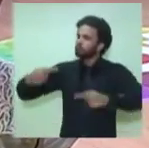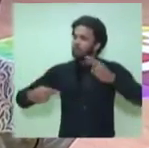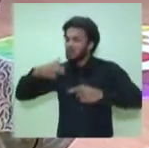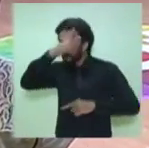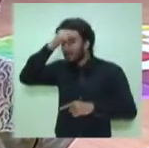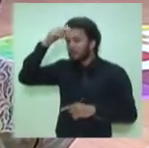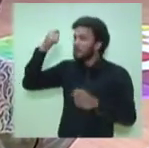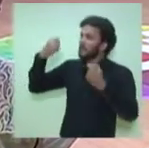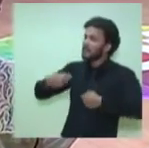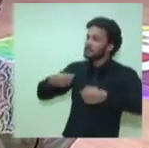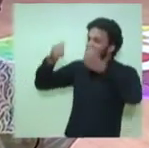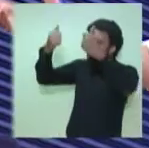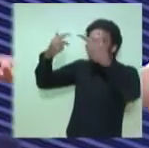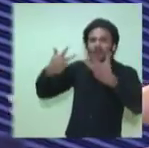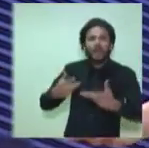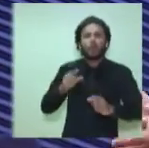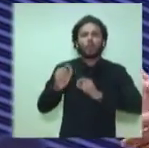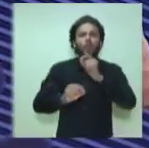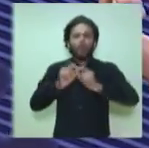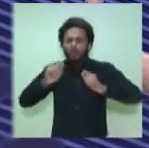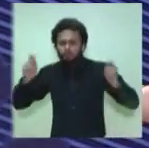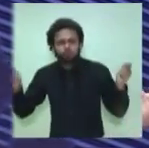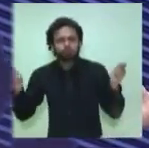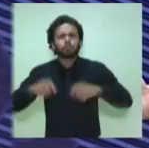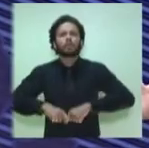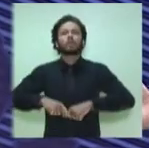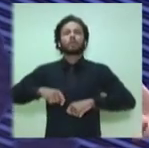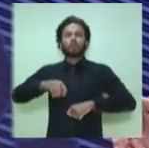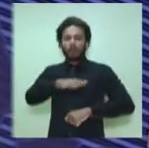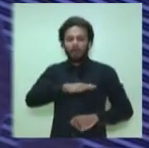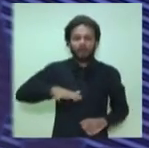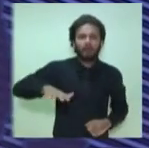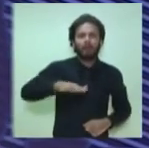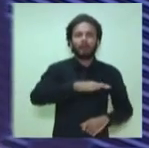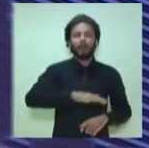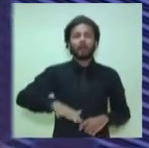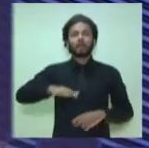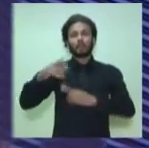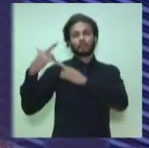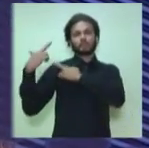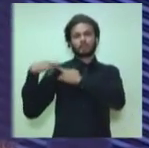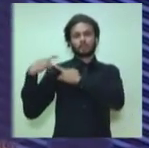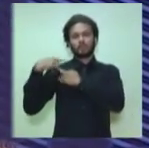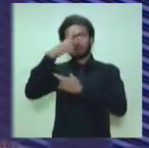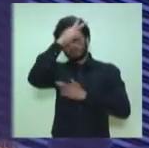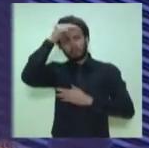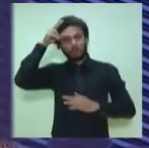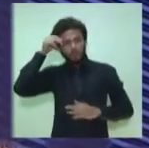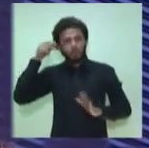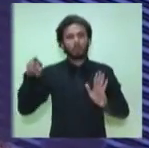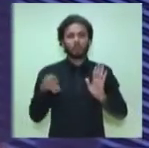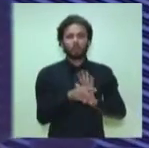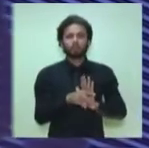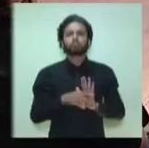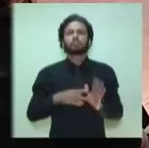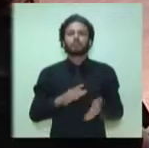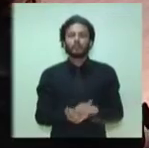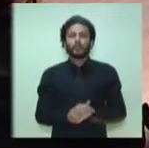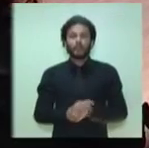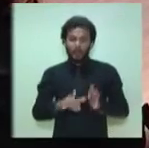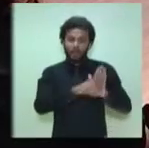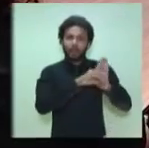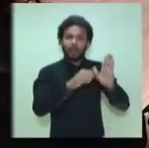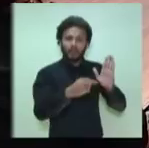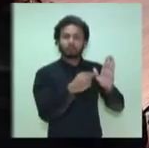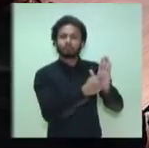prefeito e precisa dizer o que está dentro da capacidade, da área de atuação, da responsabilidade constitucional da prefeitura. A nossa lei orgânica